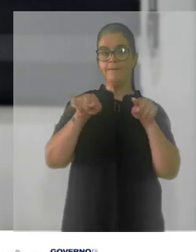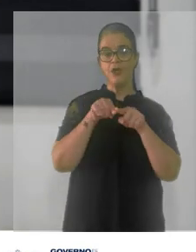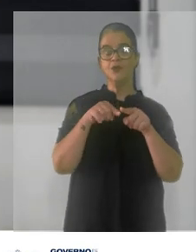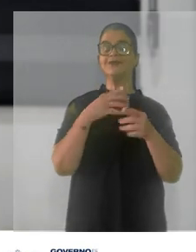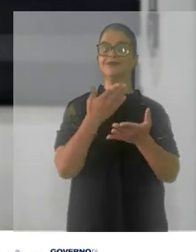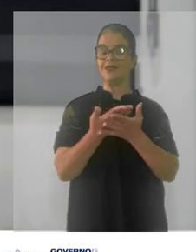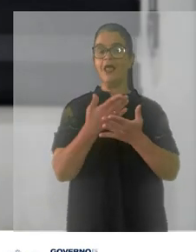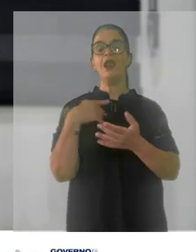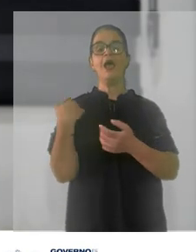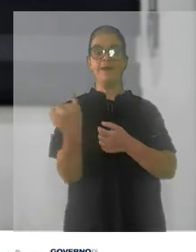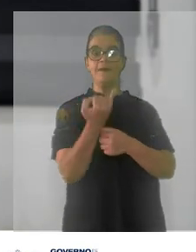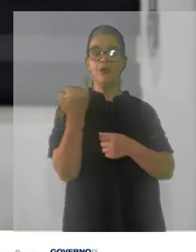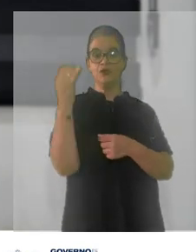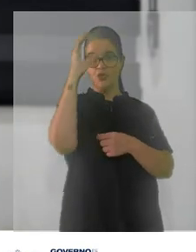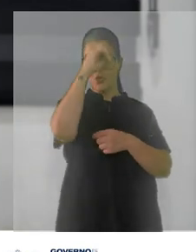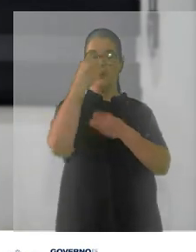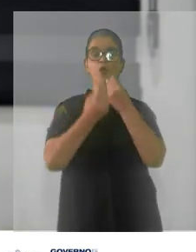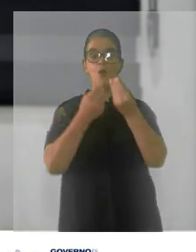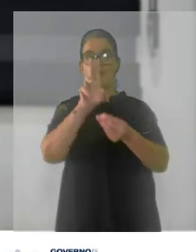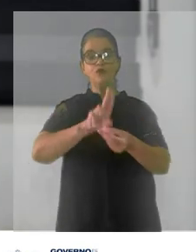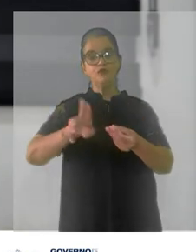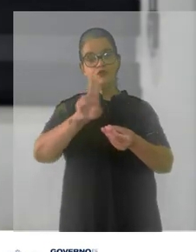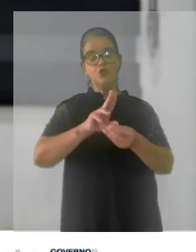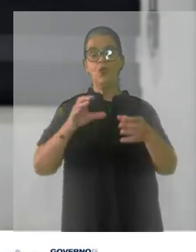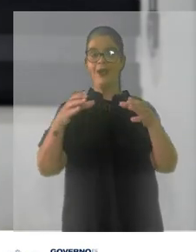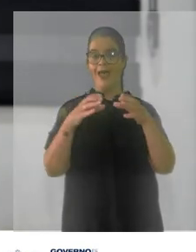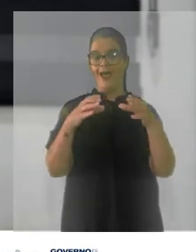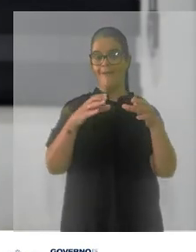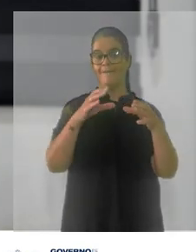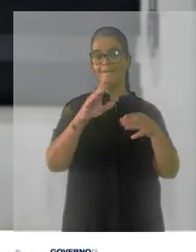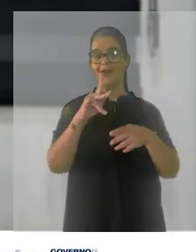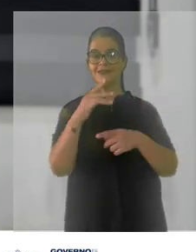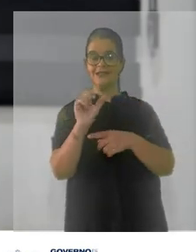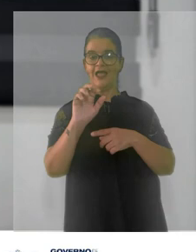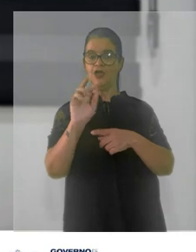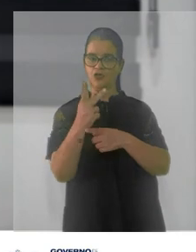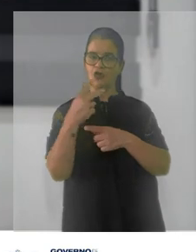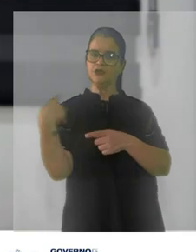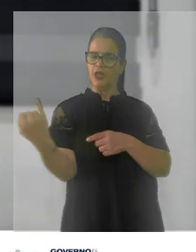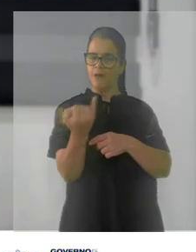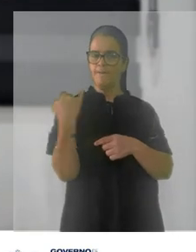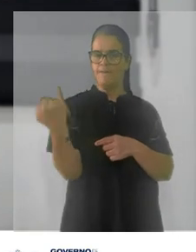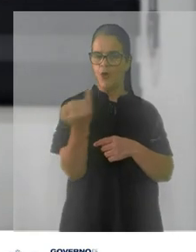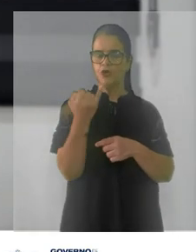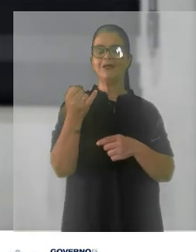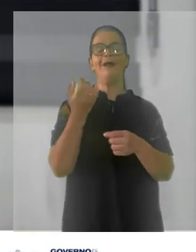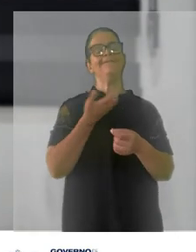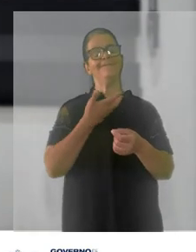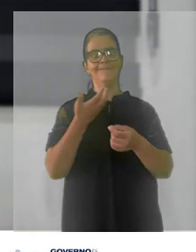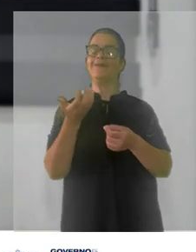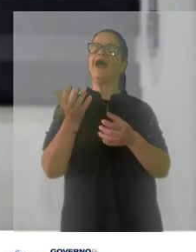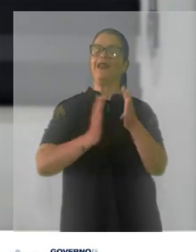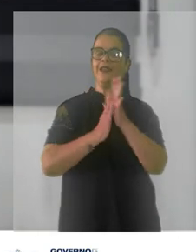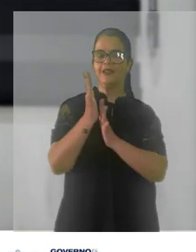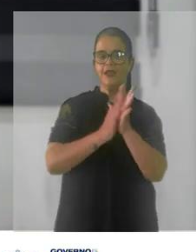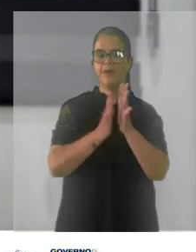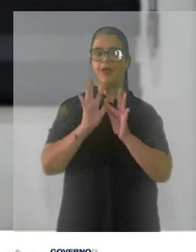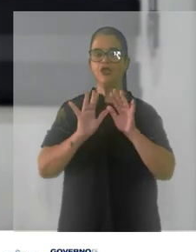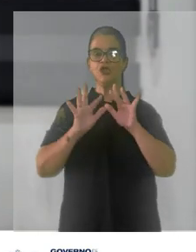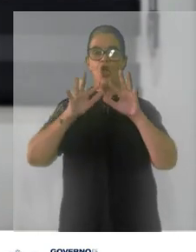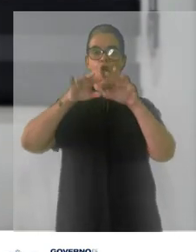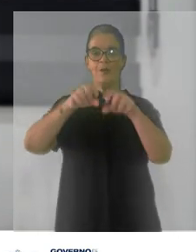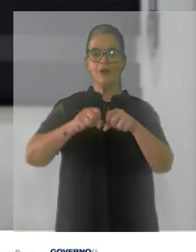importante é compreender como o funcionamento das bacias hidrográficas importam para a dinâmica de ocupação